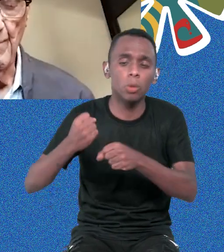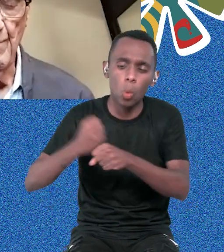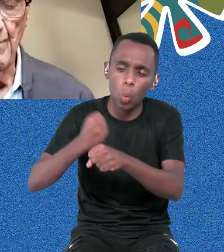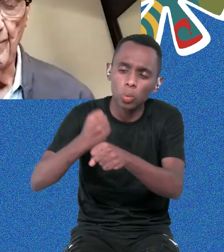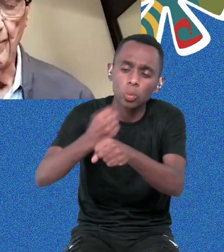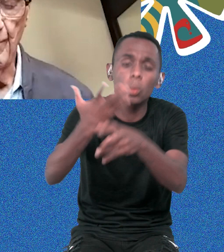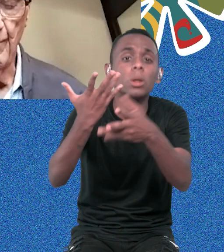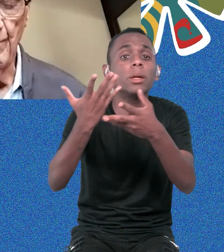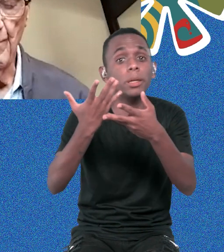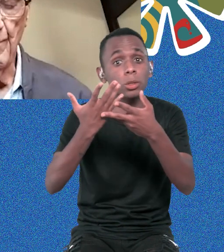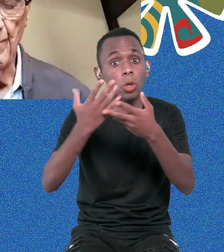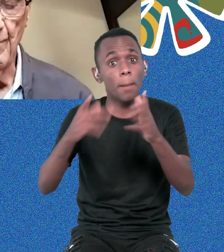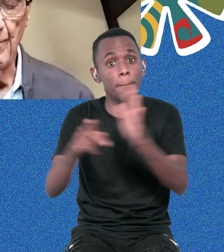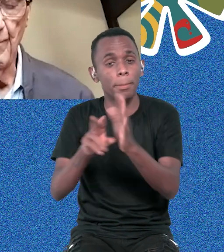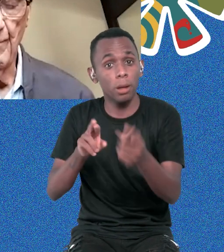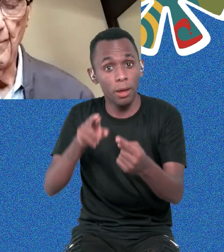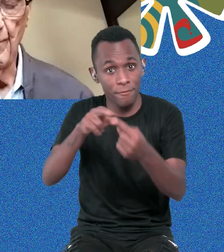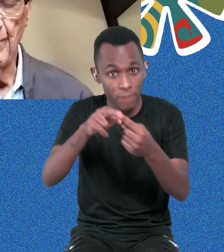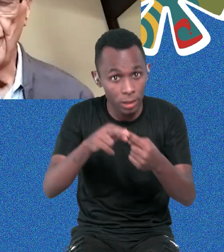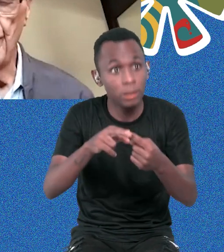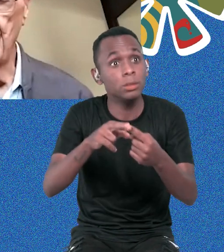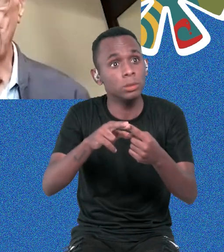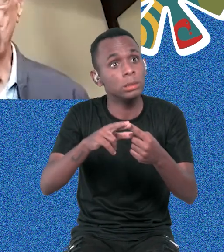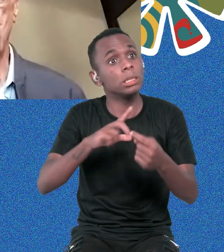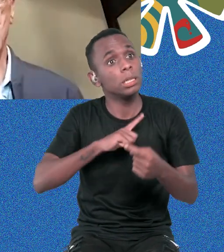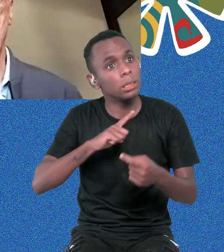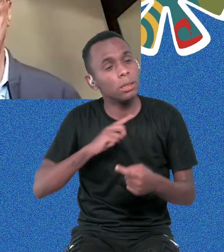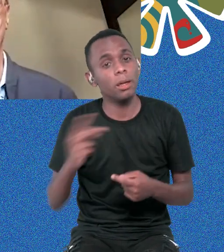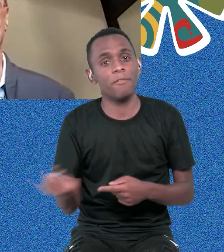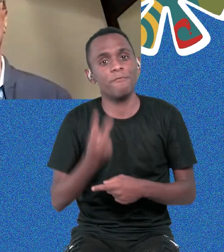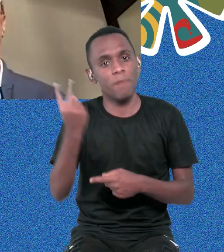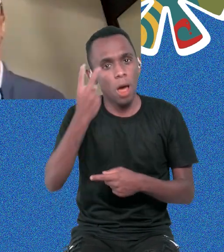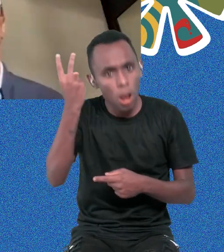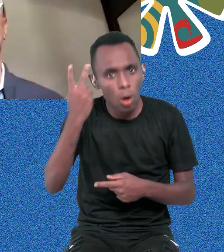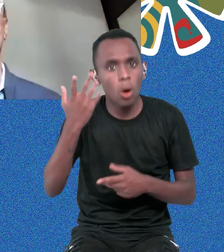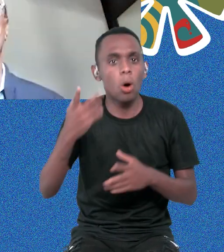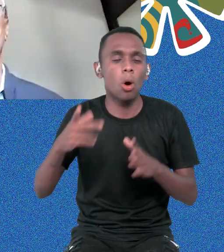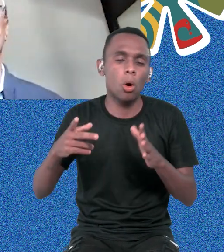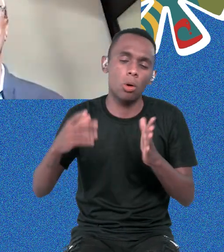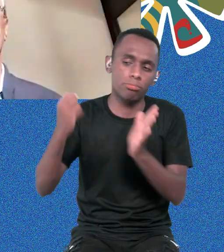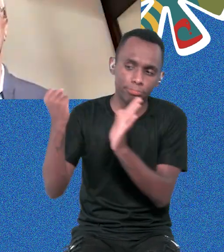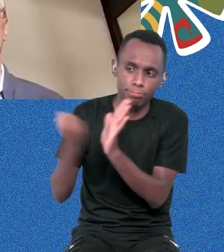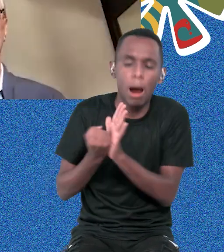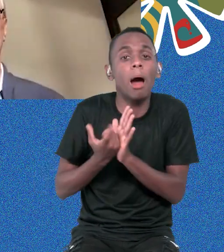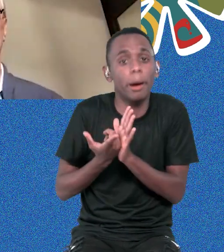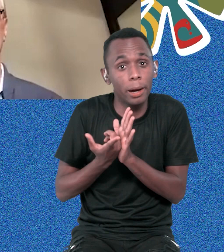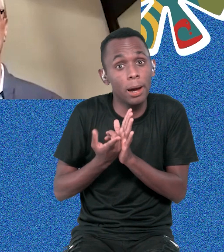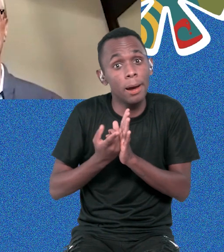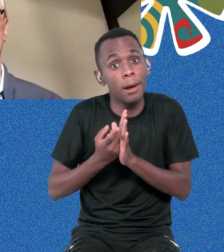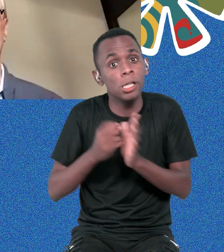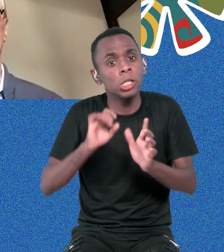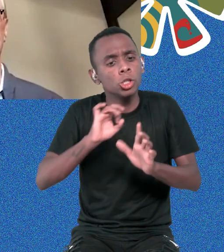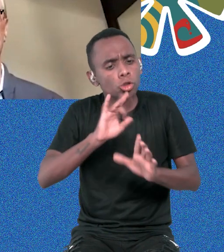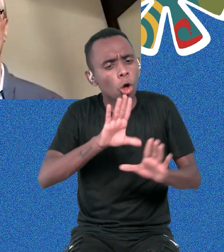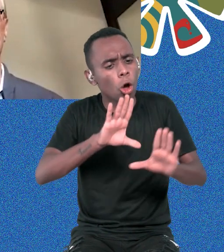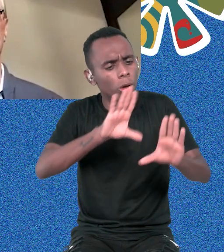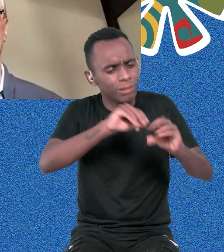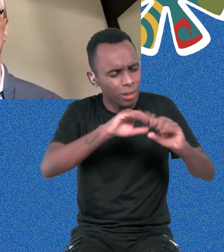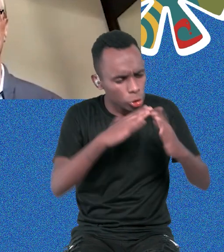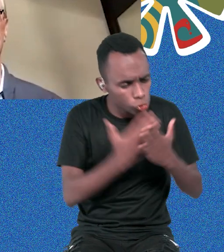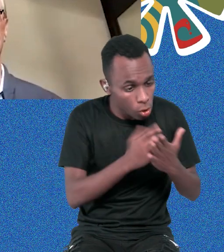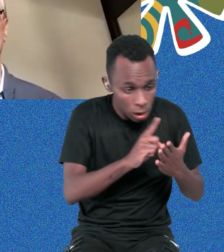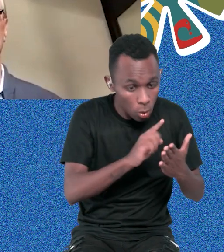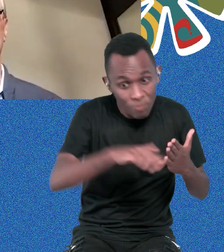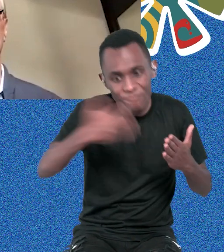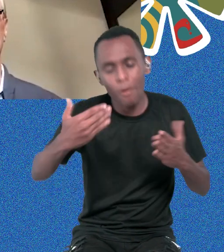construídos, vivenciados, referenciados em termos de valores físicos, simbólicos, para além do espaço